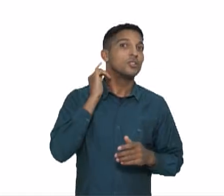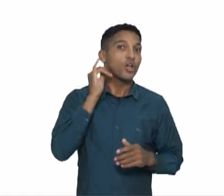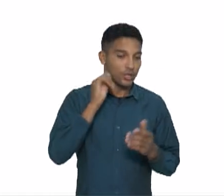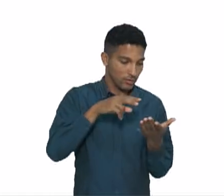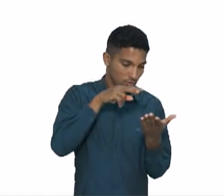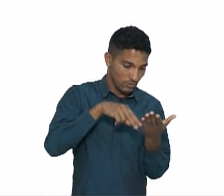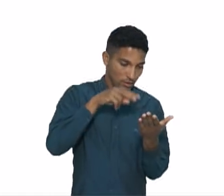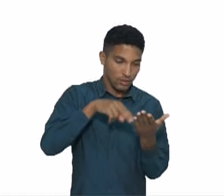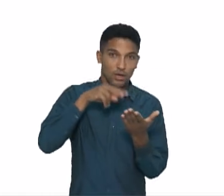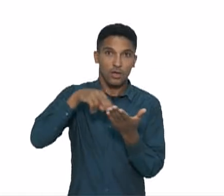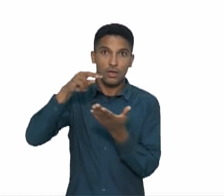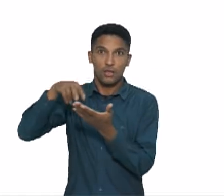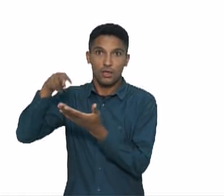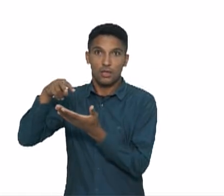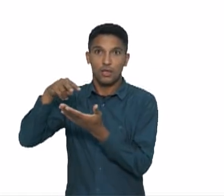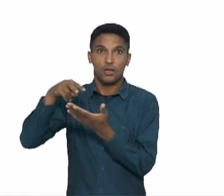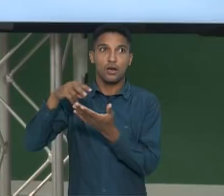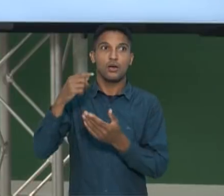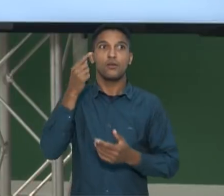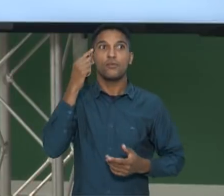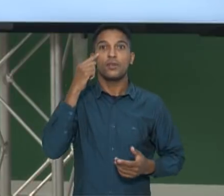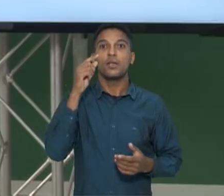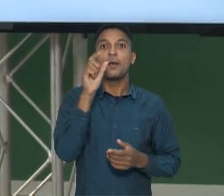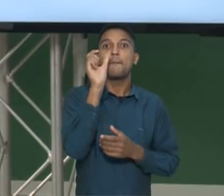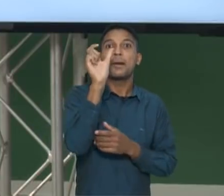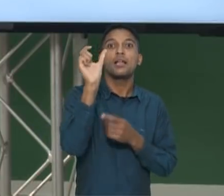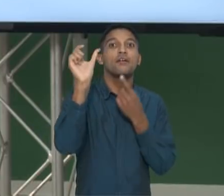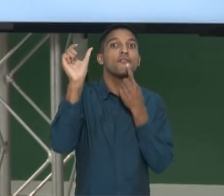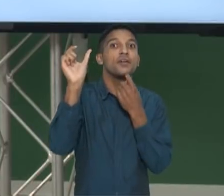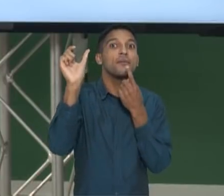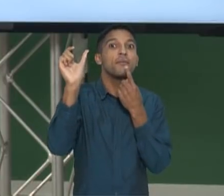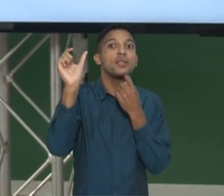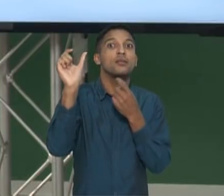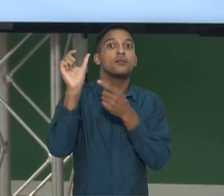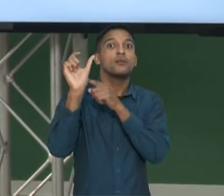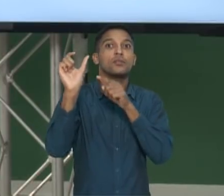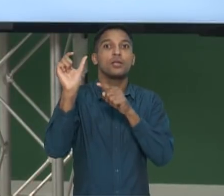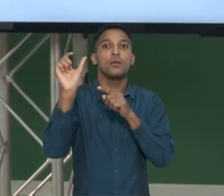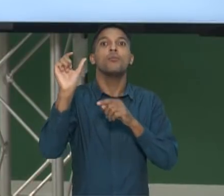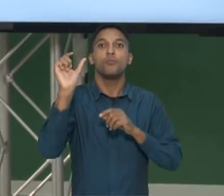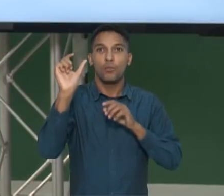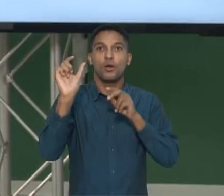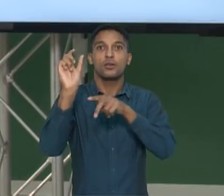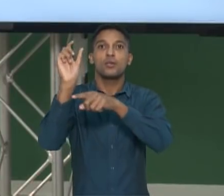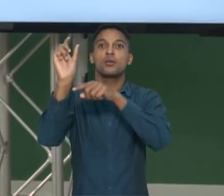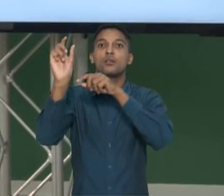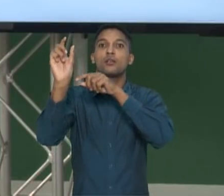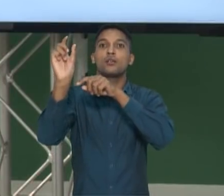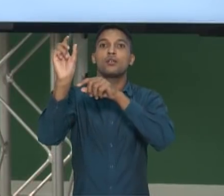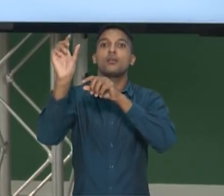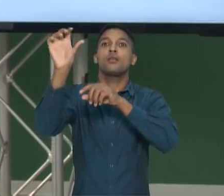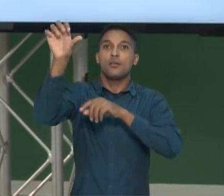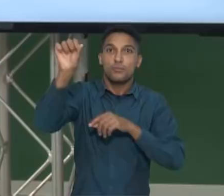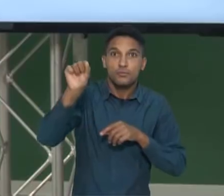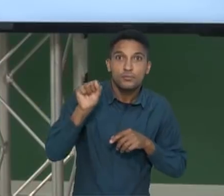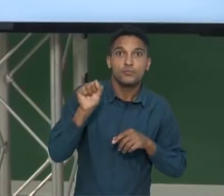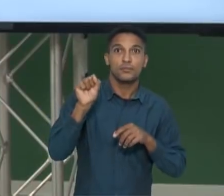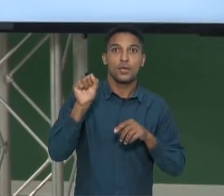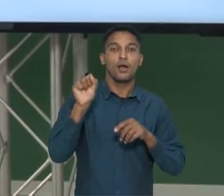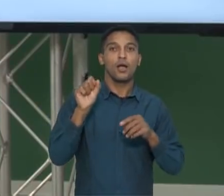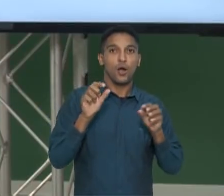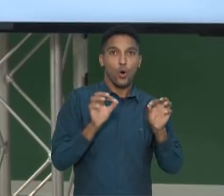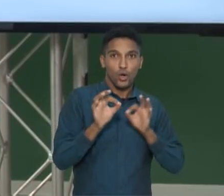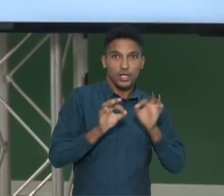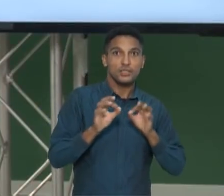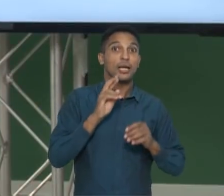vermelho para elaborar sua resposta e as sublinhe, certo? Então a gente vai deixar para vocês aqui esse